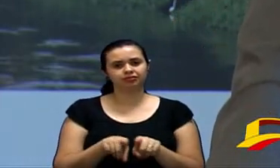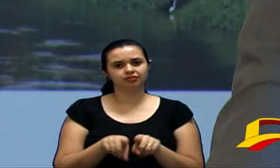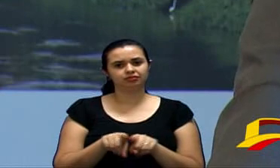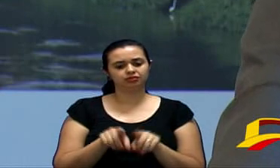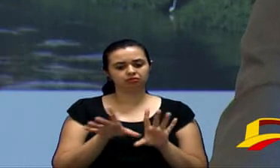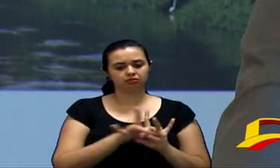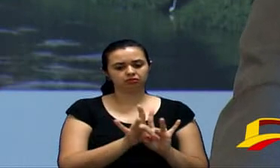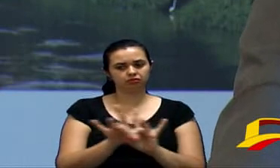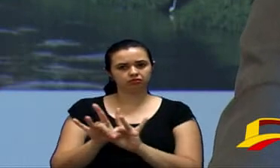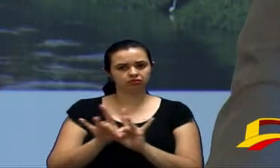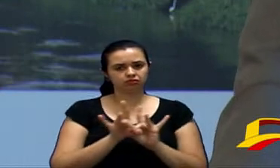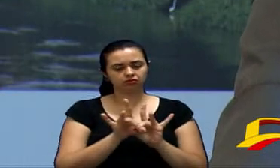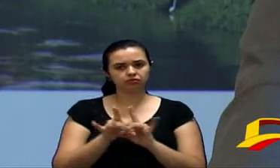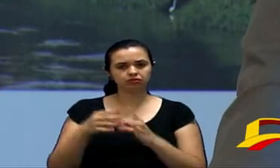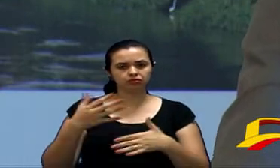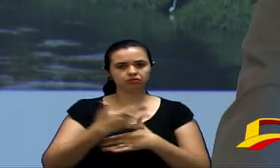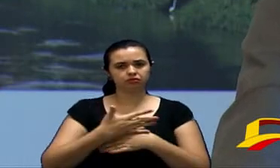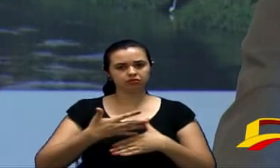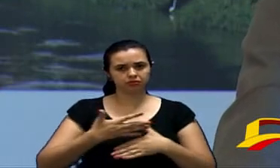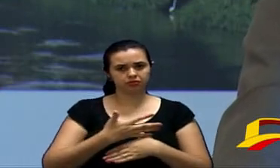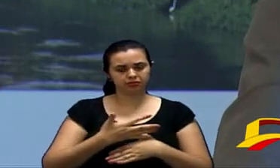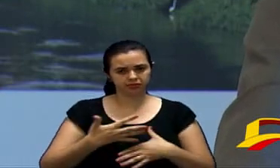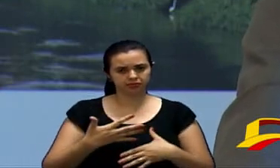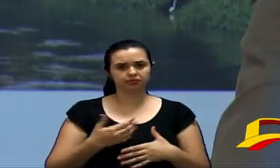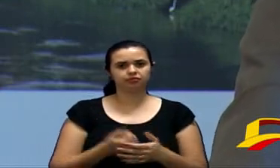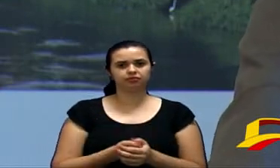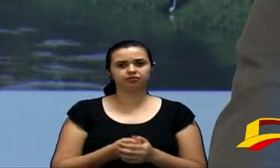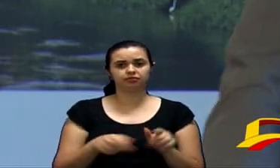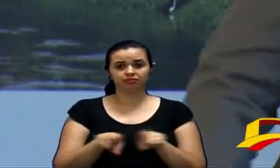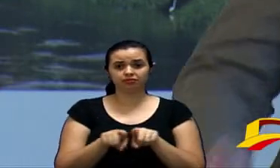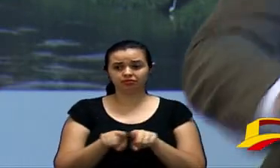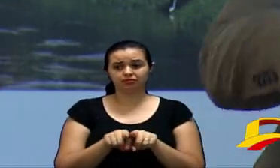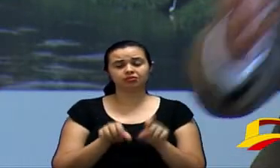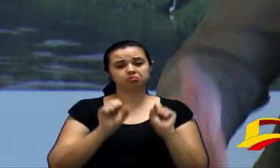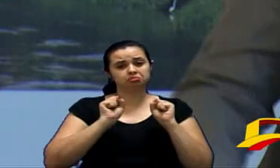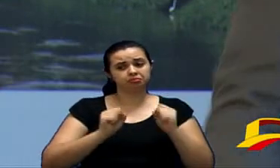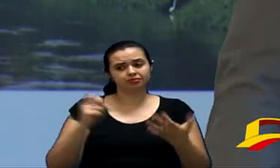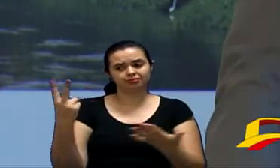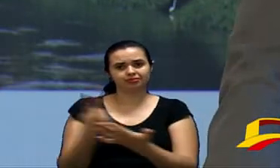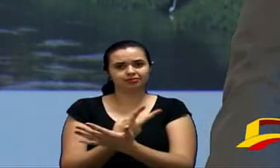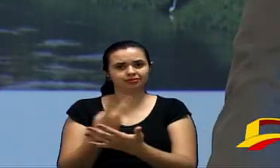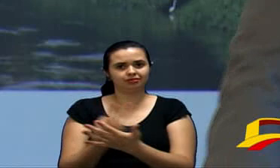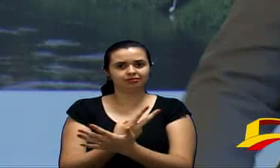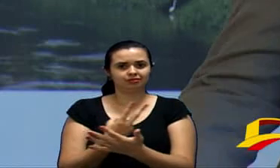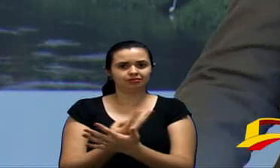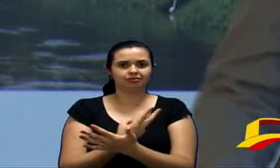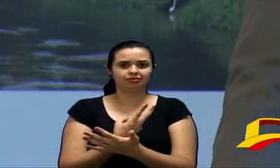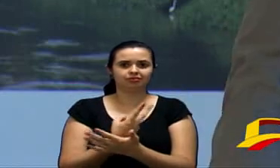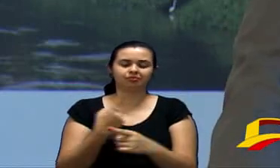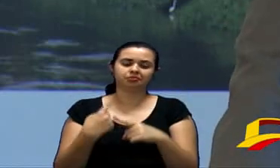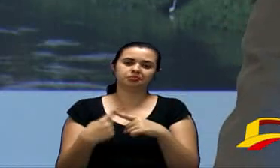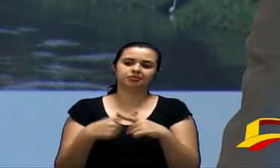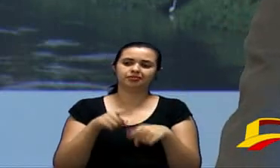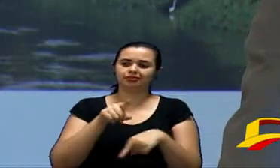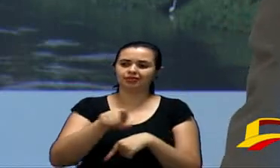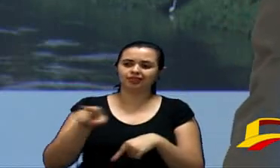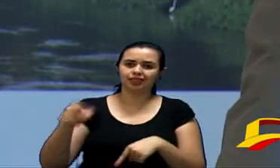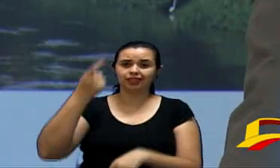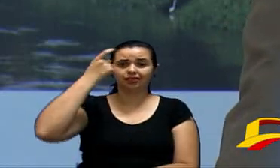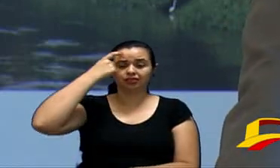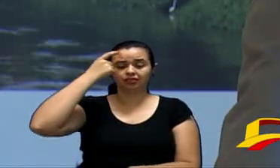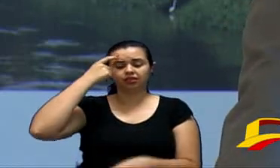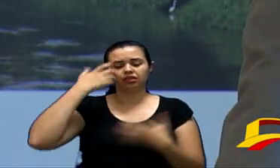no caso GCM e também PM, não venha cometer erros de desempenho nessa nobre função, por estar exaurido mentalmente